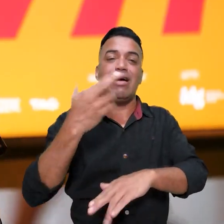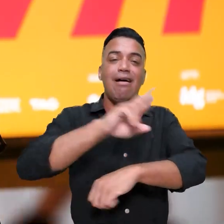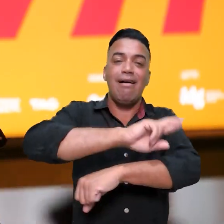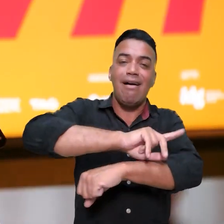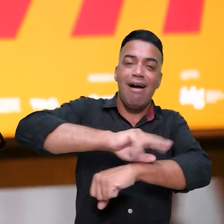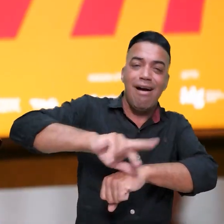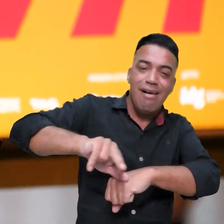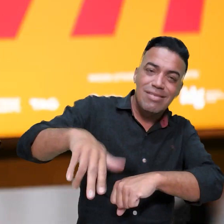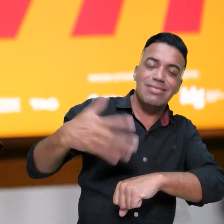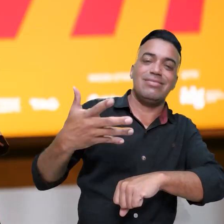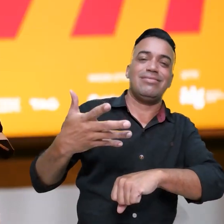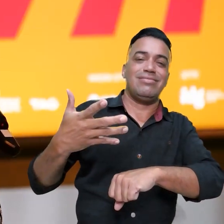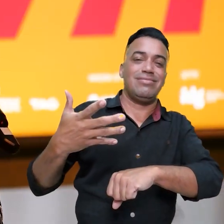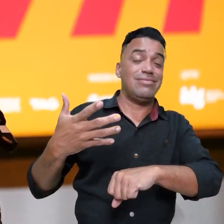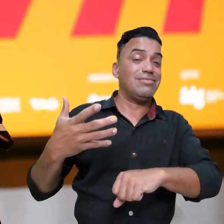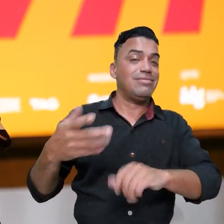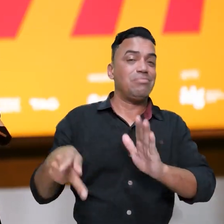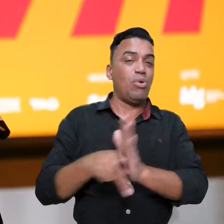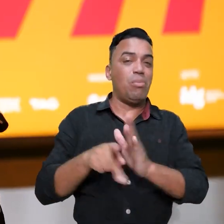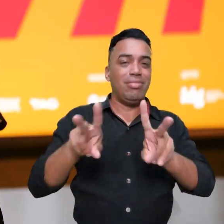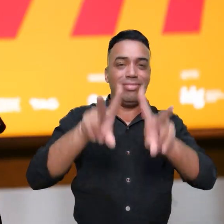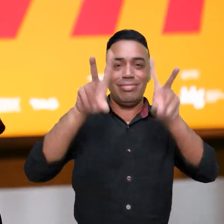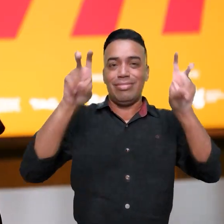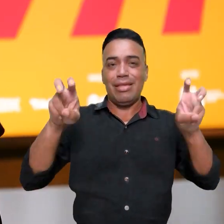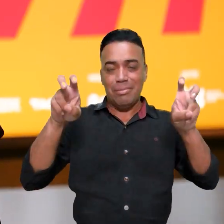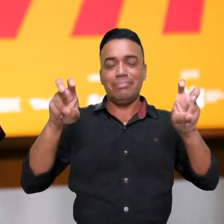racial, enfim, desses temas,